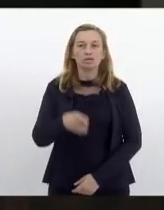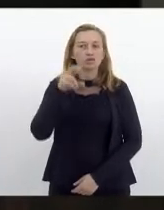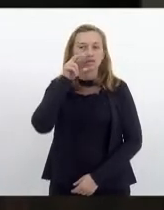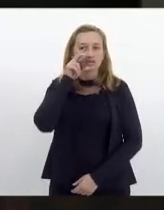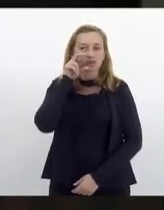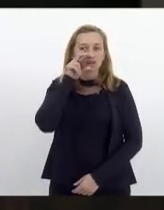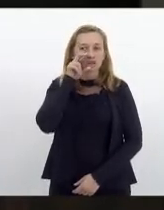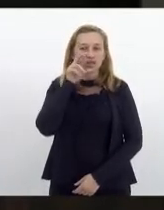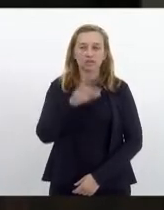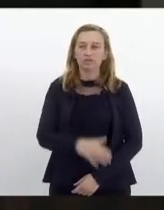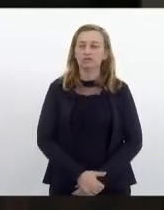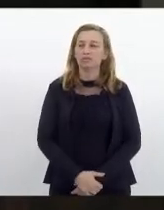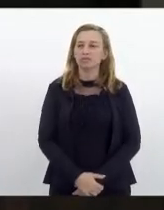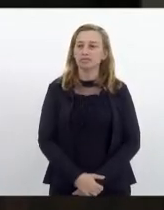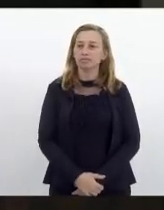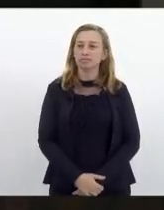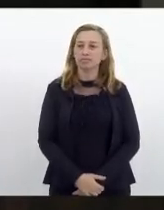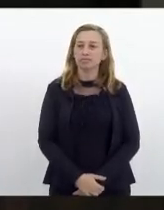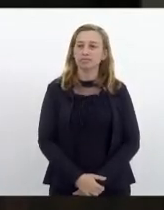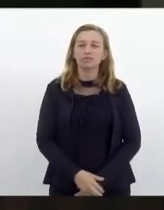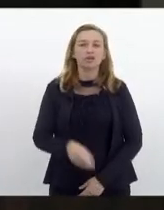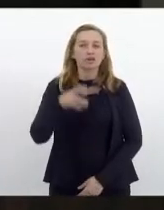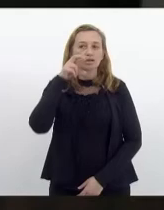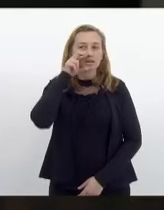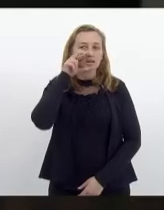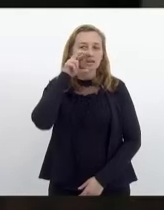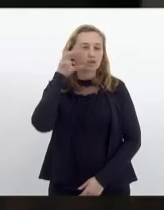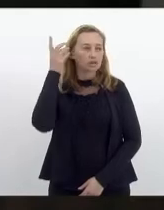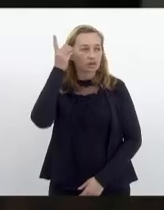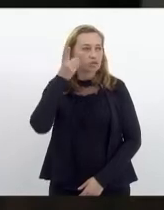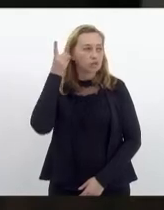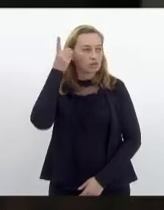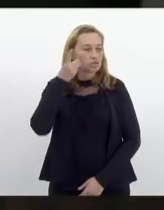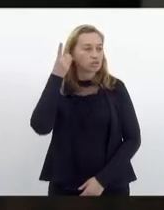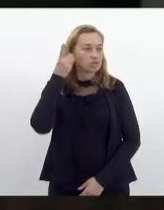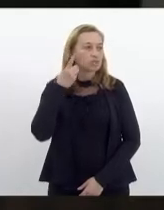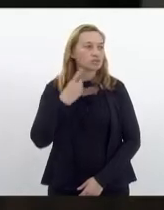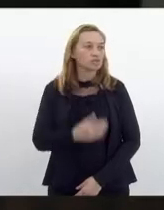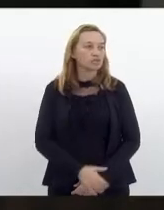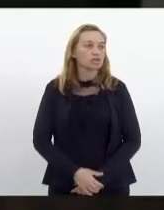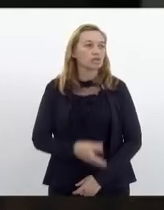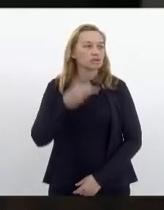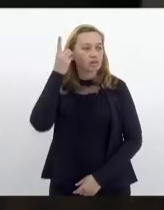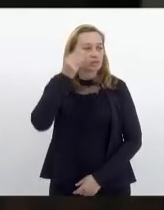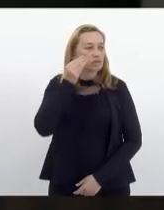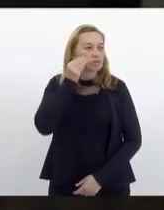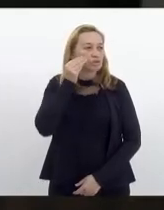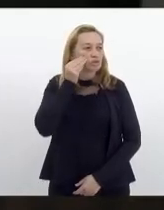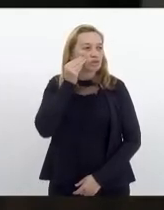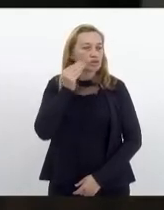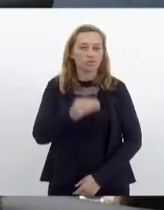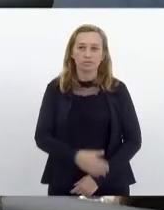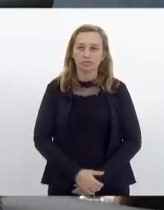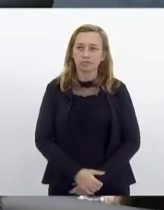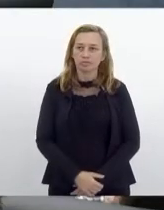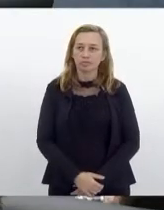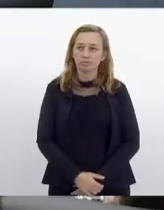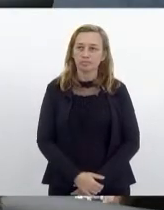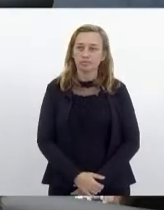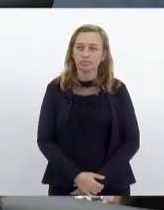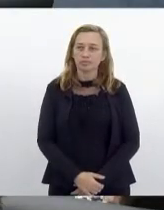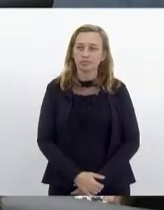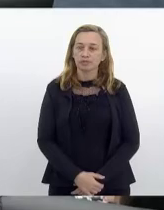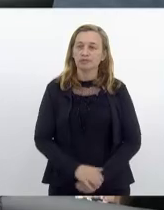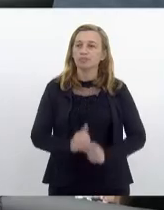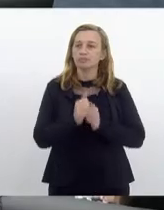Rosenberg Reis. Deputado Rosenberg Reis. Deputada Mônica Francisco.